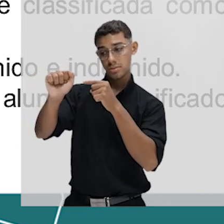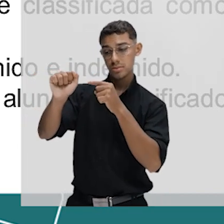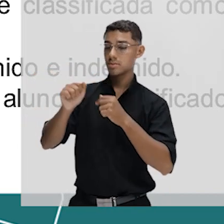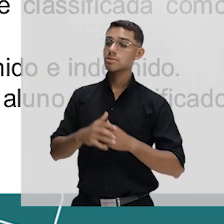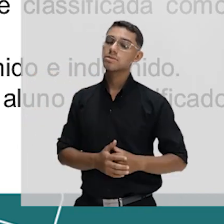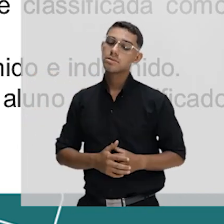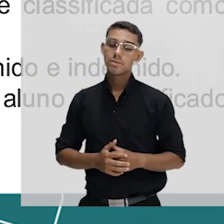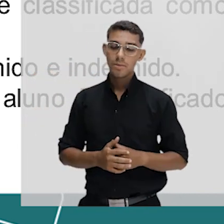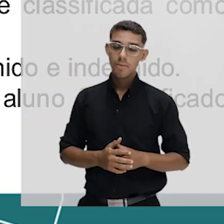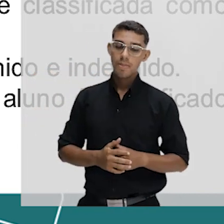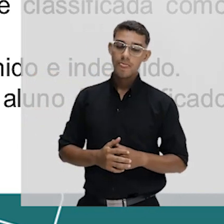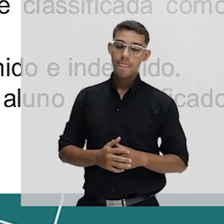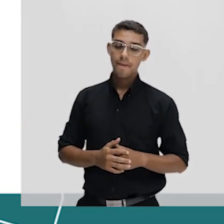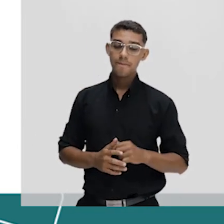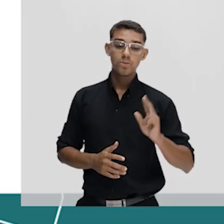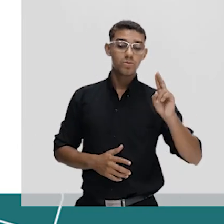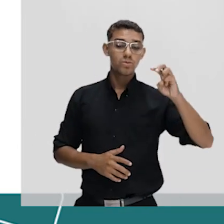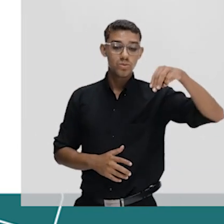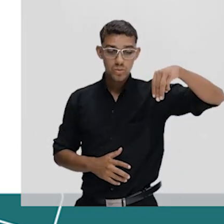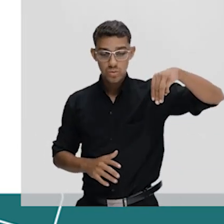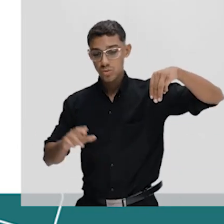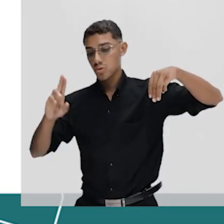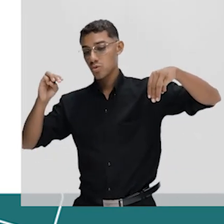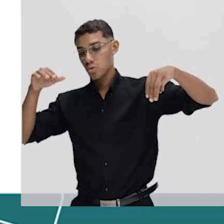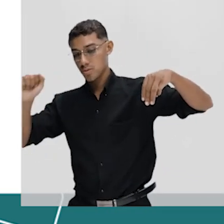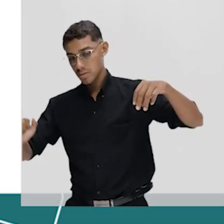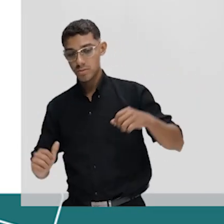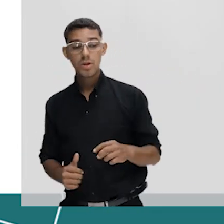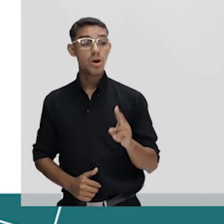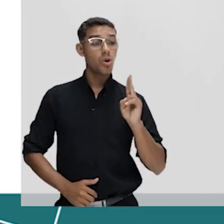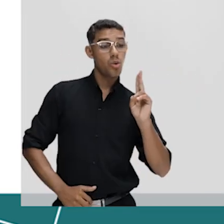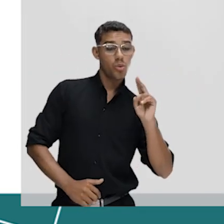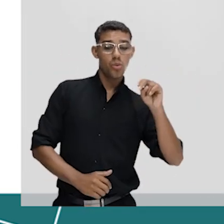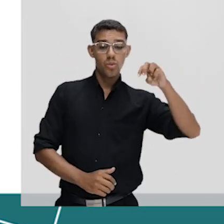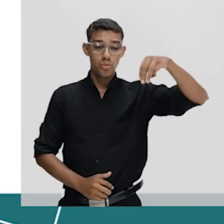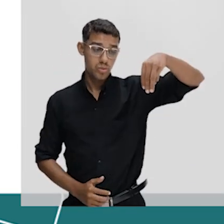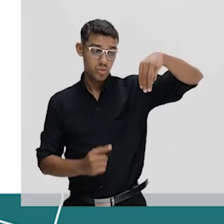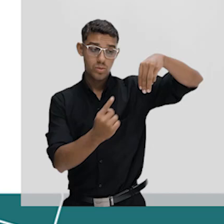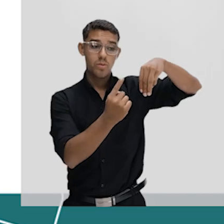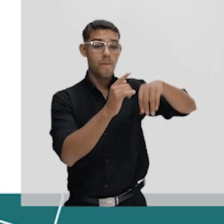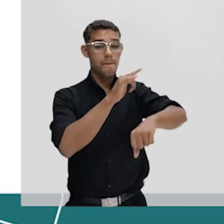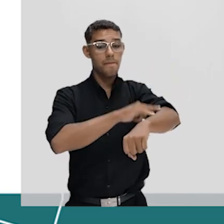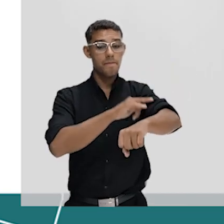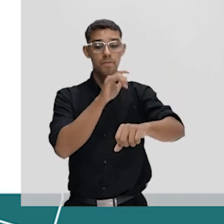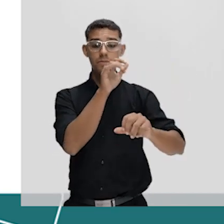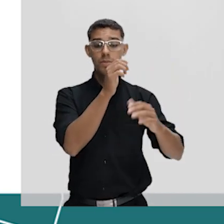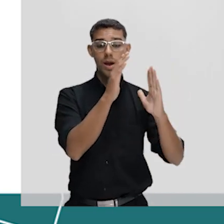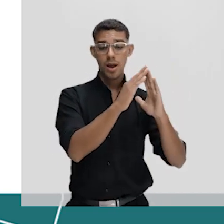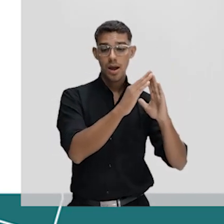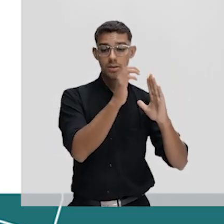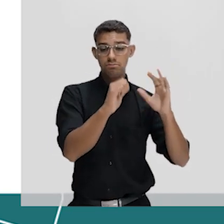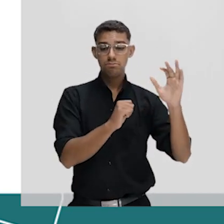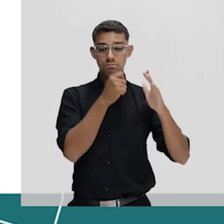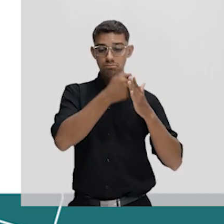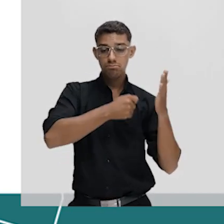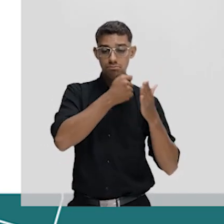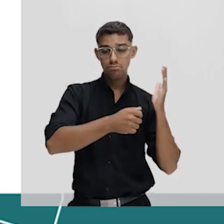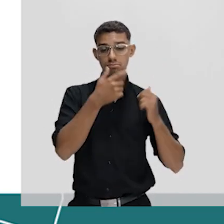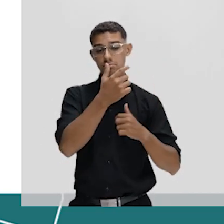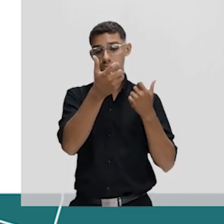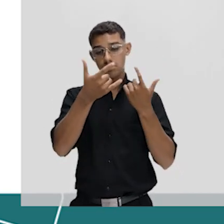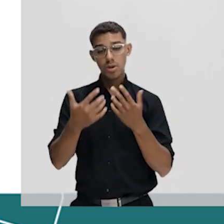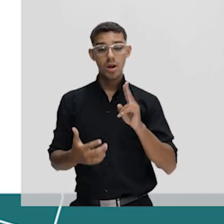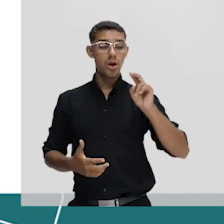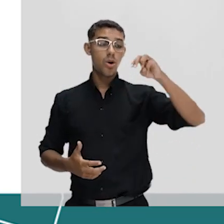Artigo indefinido um e uma. Um banheiro da casa está sendo reformado. O artigo definido classifica que a palavra banheiro é